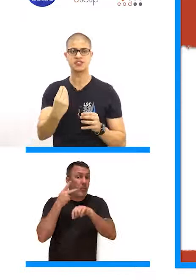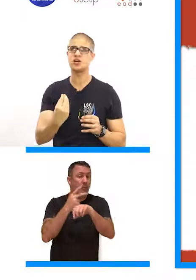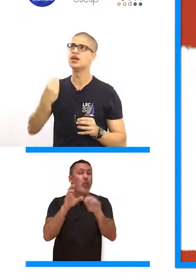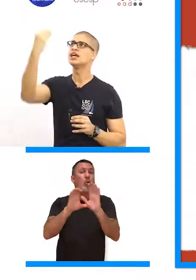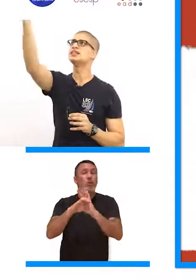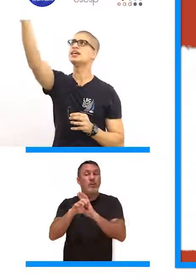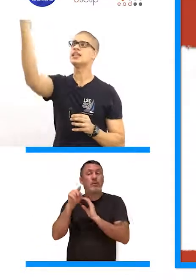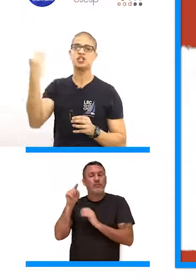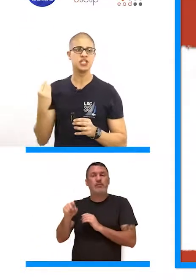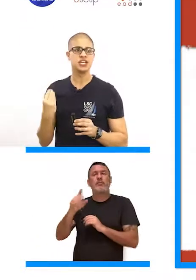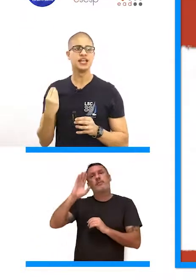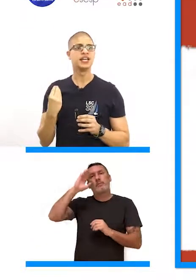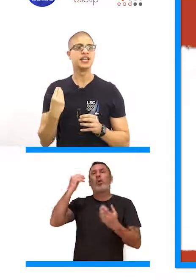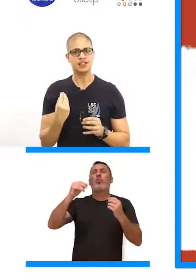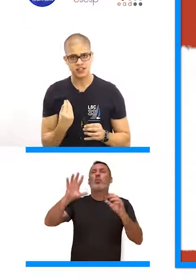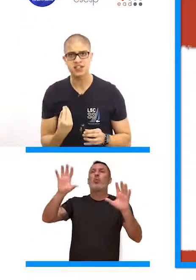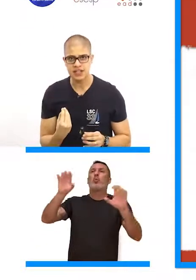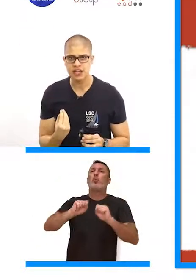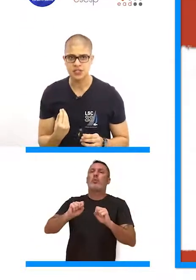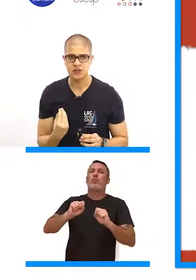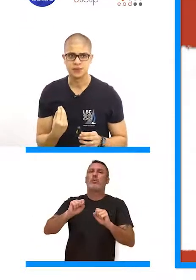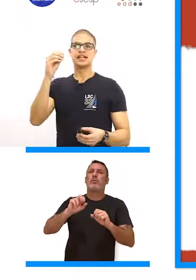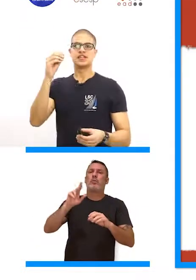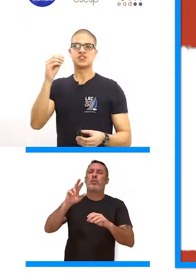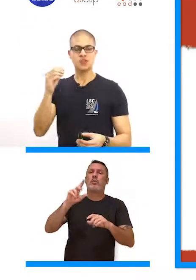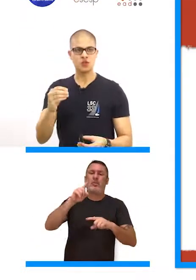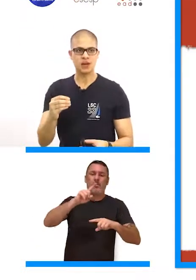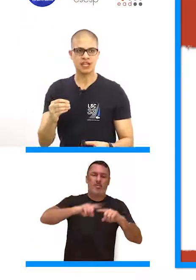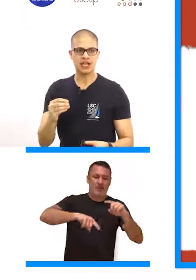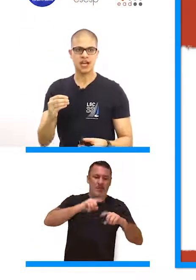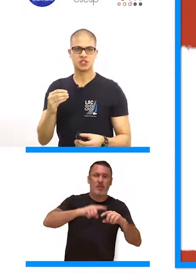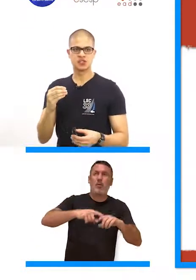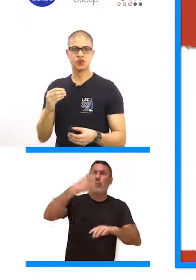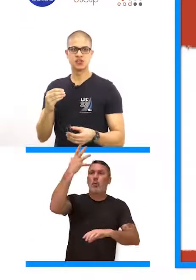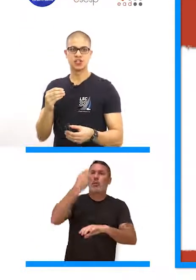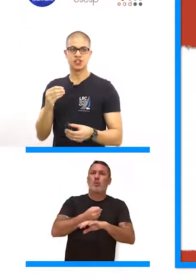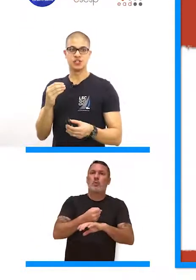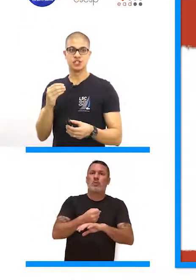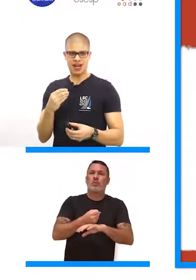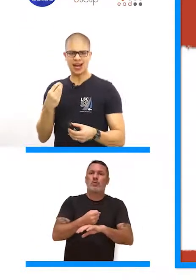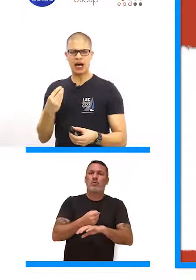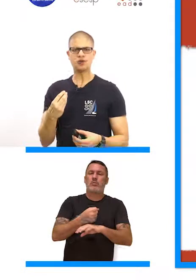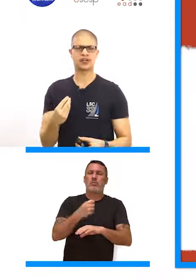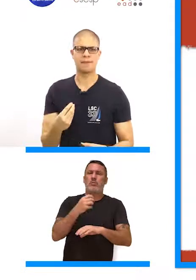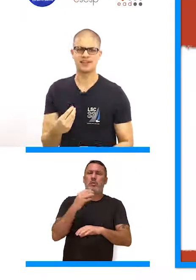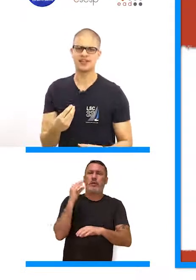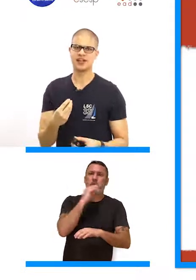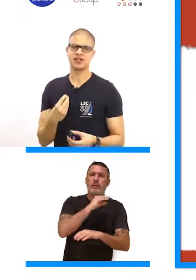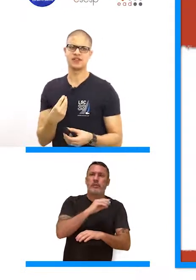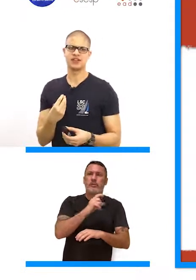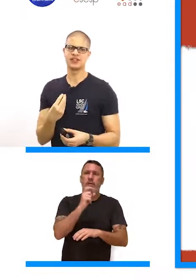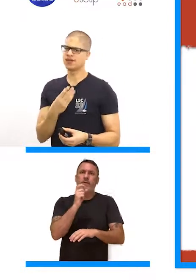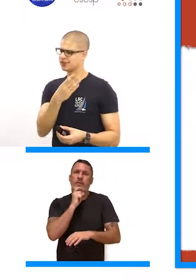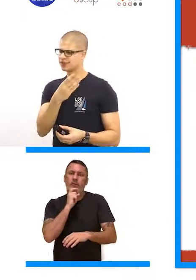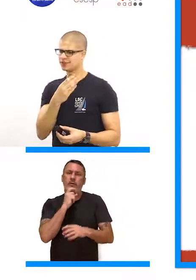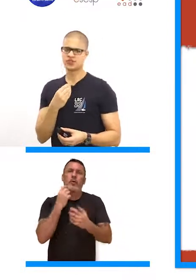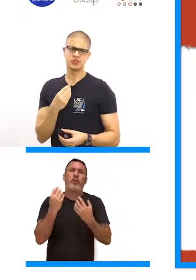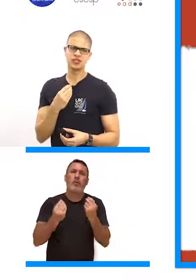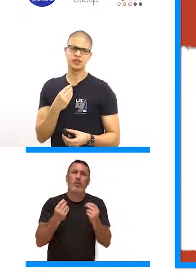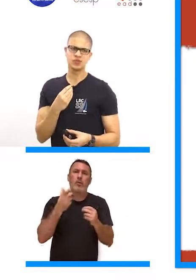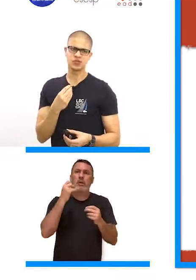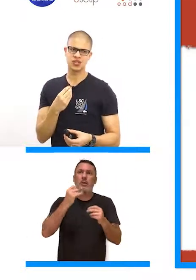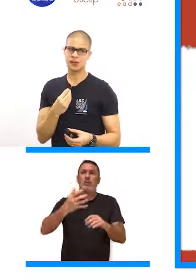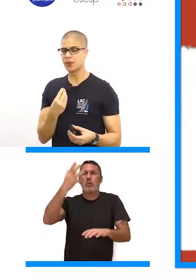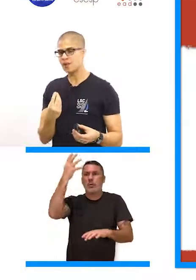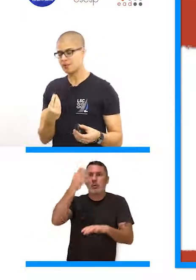de reflexão da energia incidente. Se os materiais fossem de alta capacidade de reflexão, nós